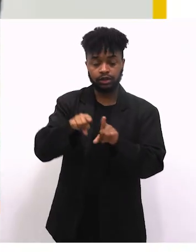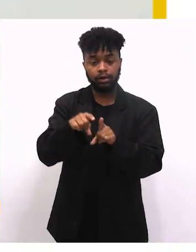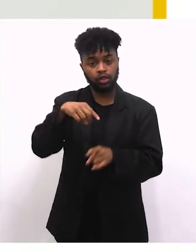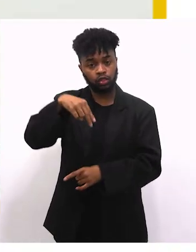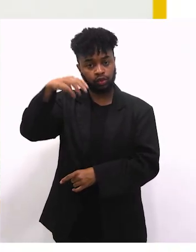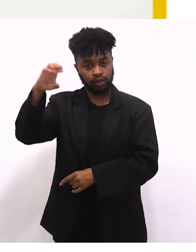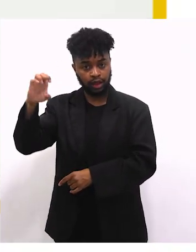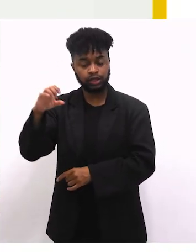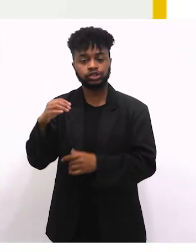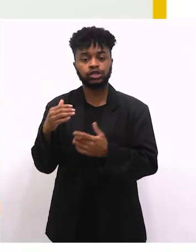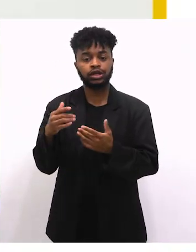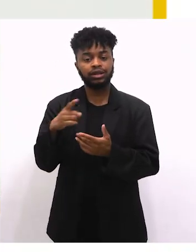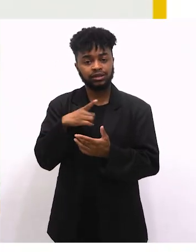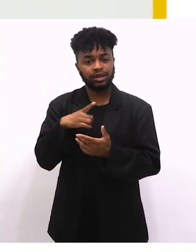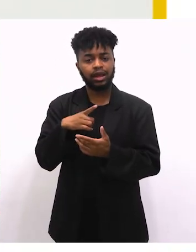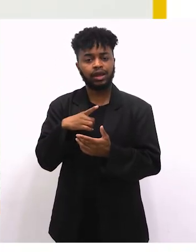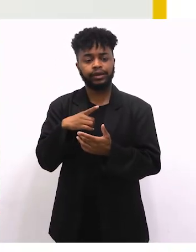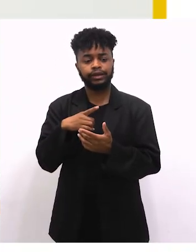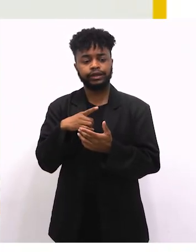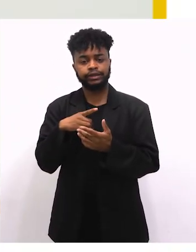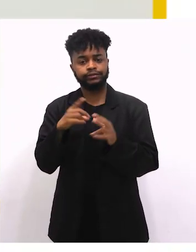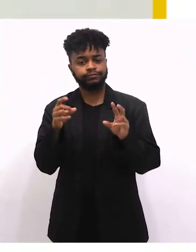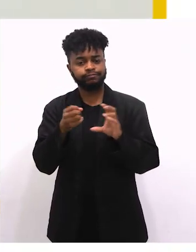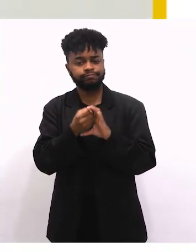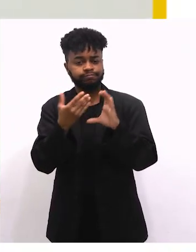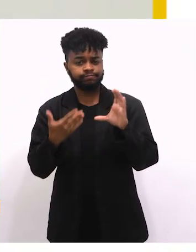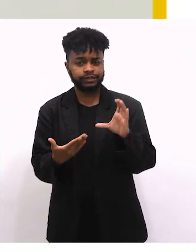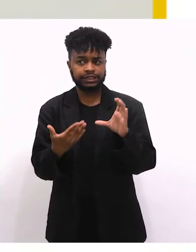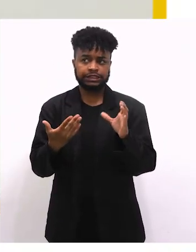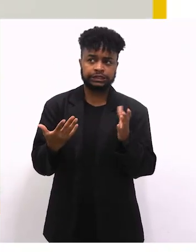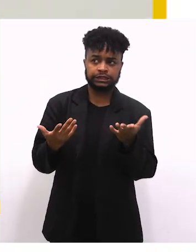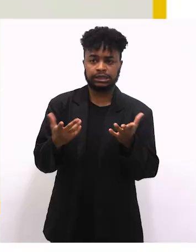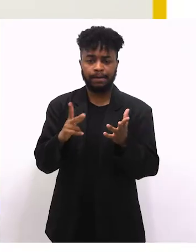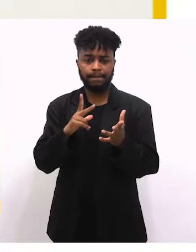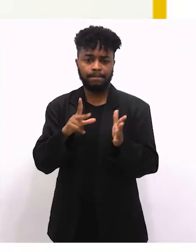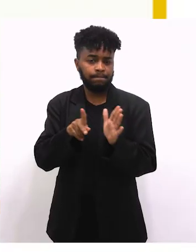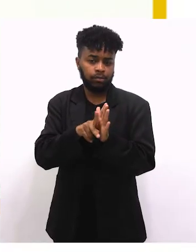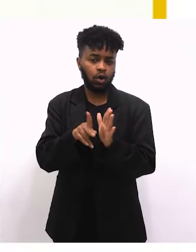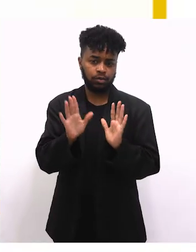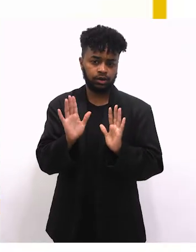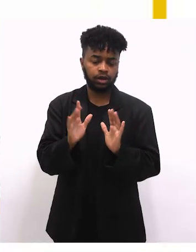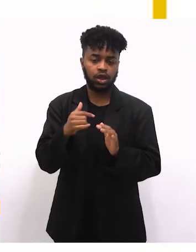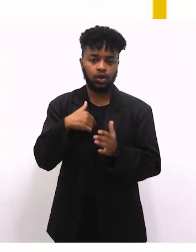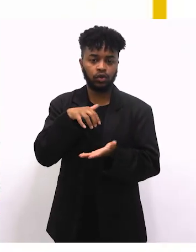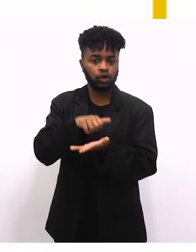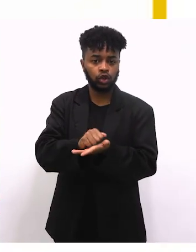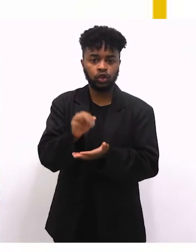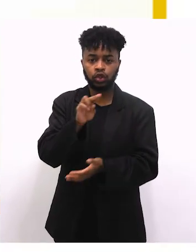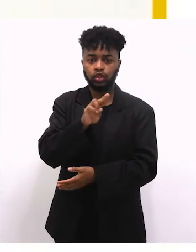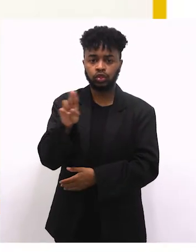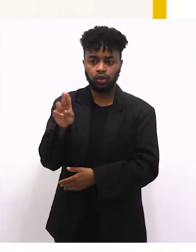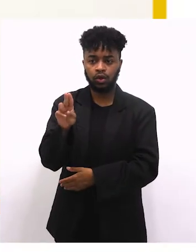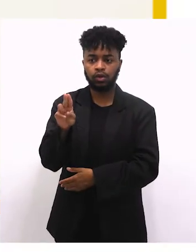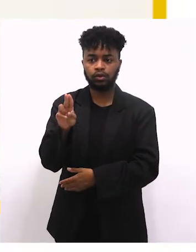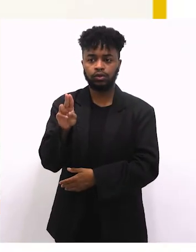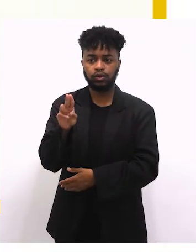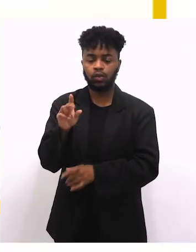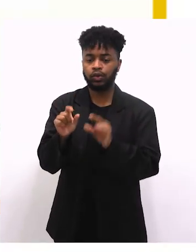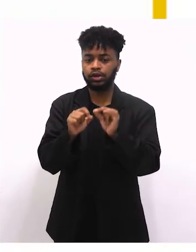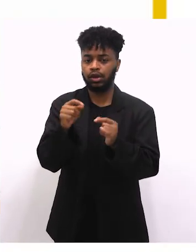Nordeste com um caso muito peculiar, que eu até anotei o nome